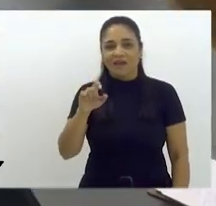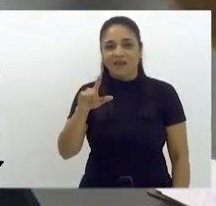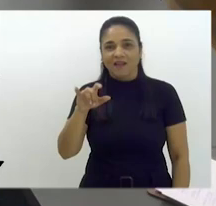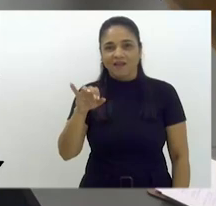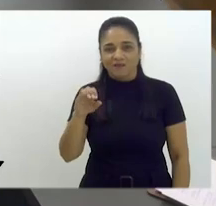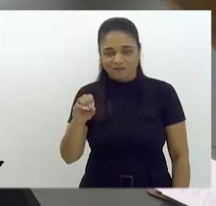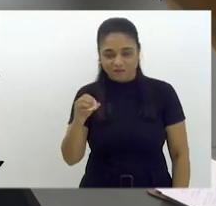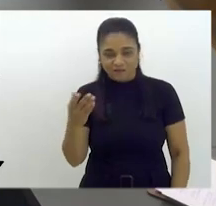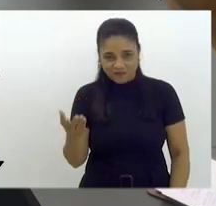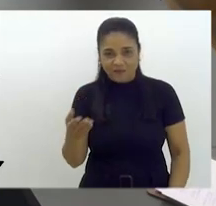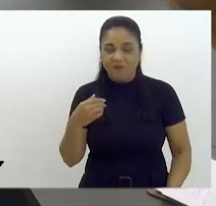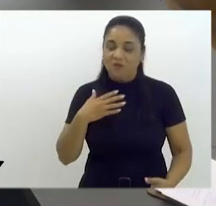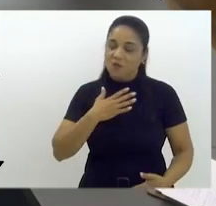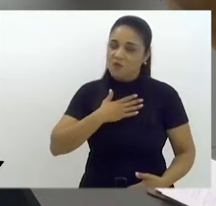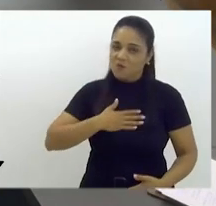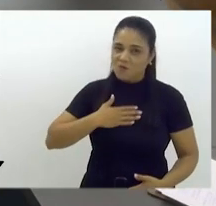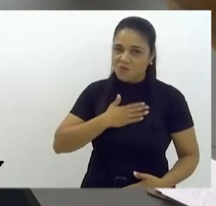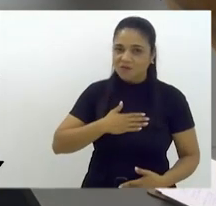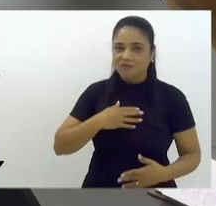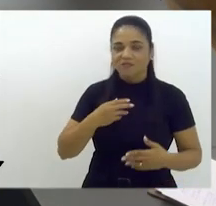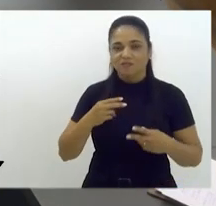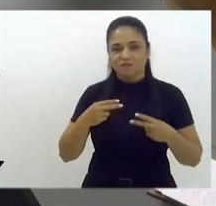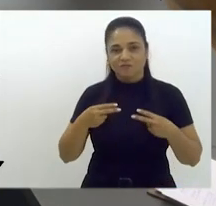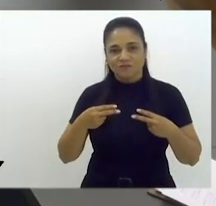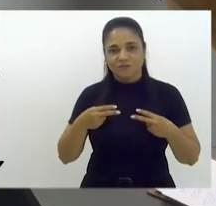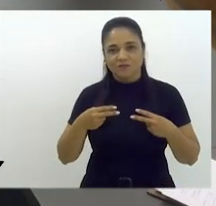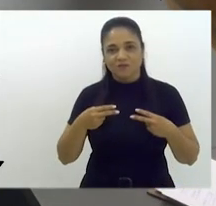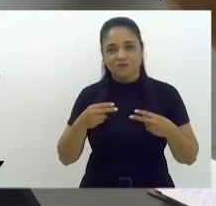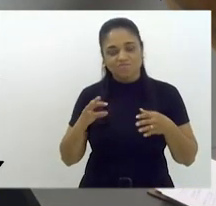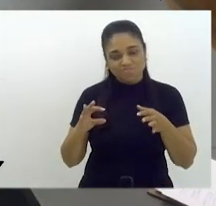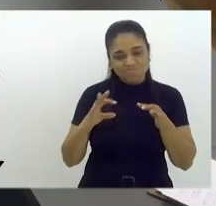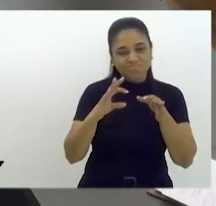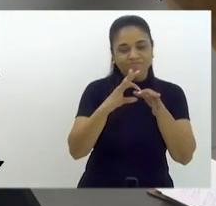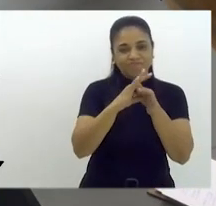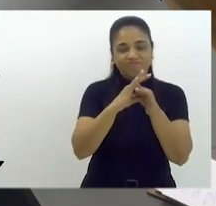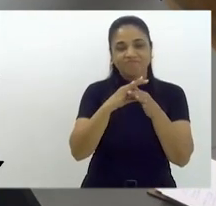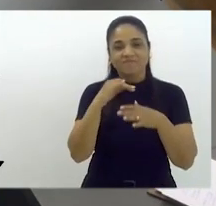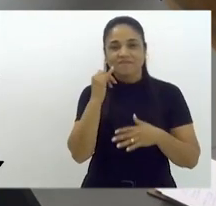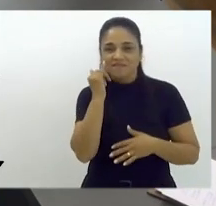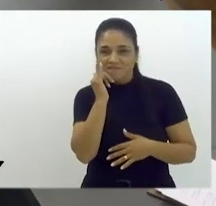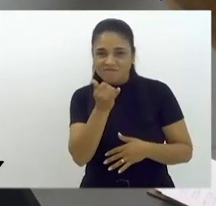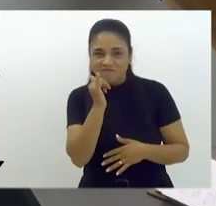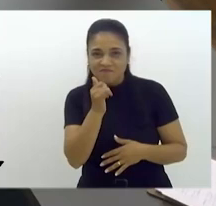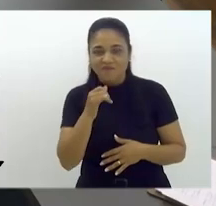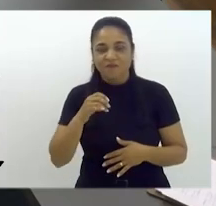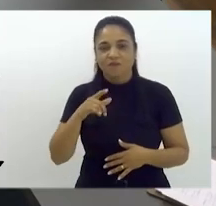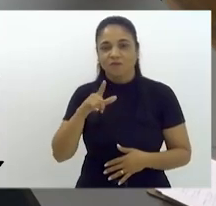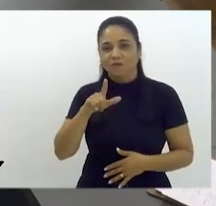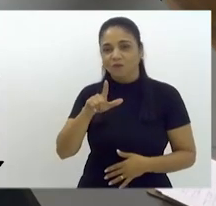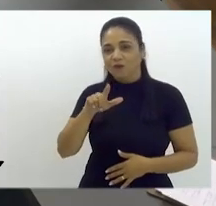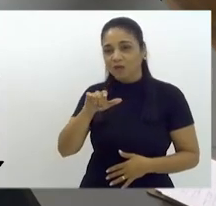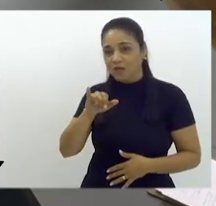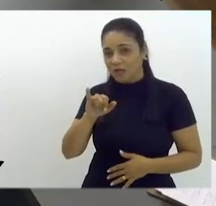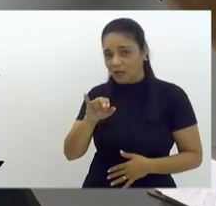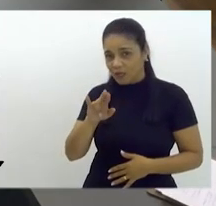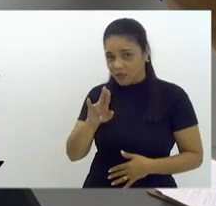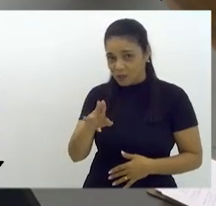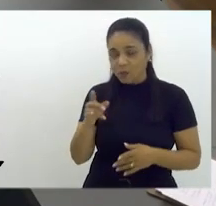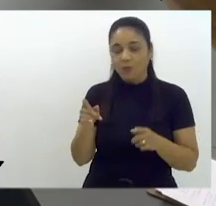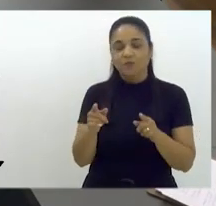bom eu gostaria de fazer um link da fala do doutor Liu com a do deputado Municipal